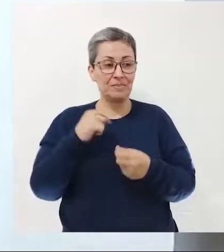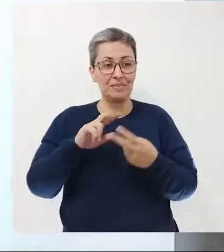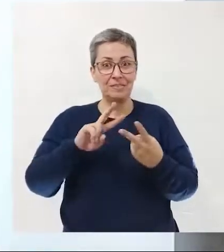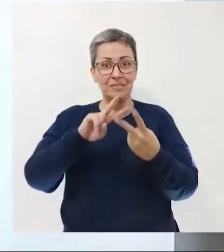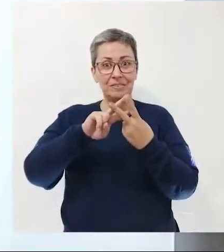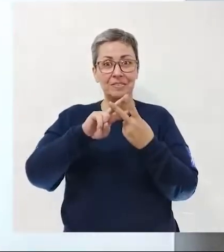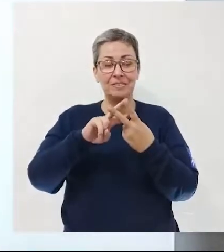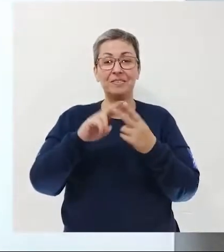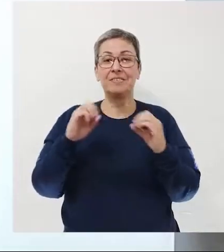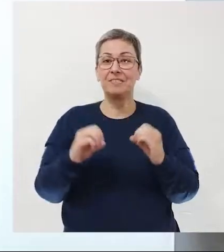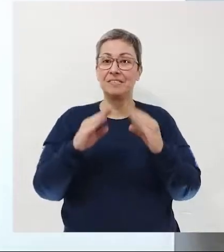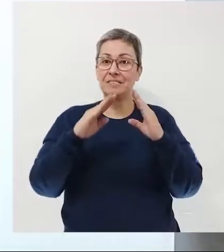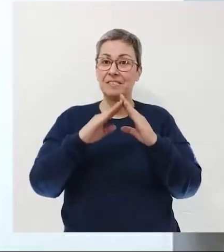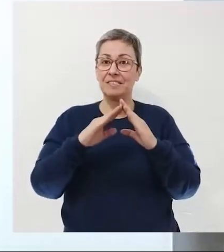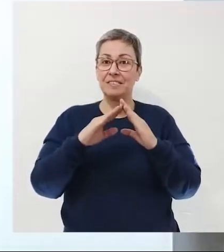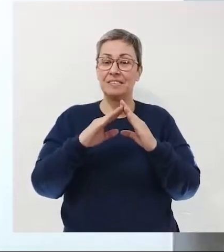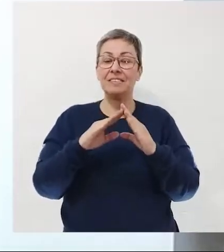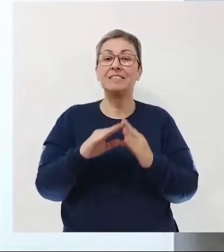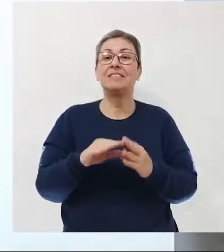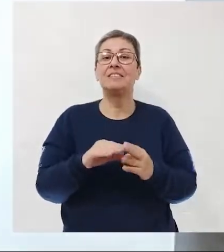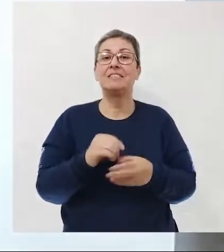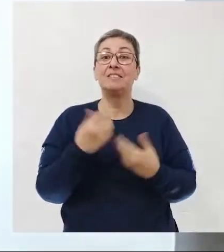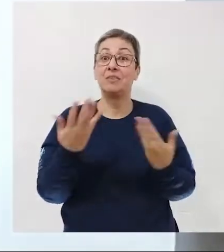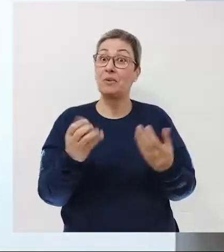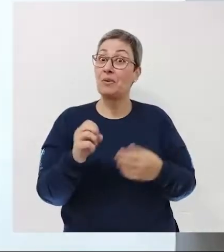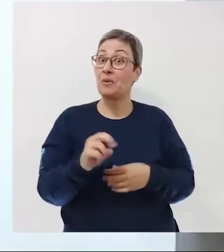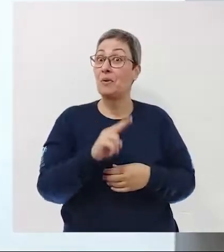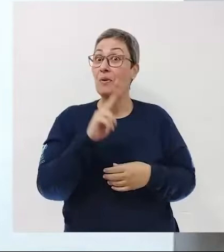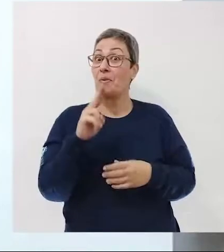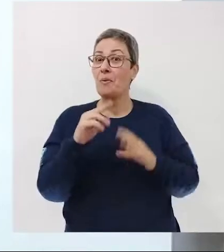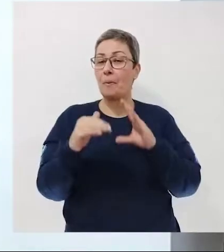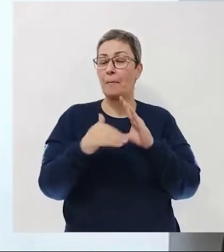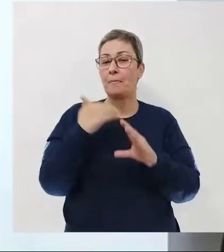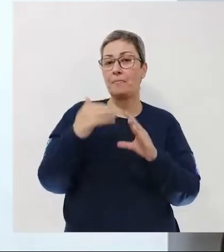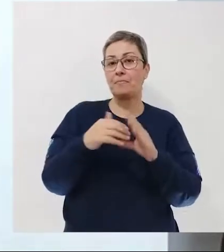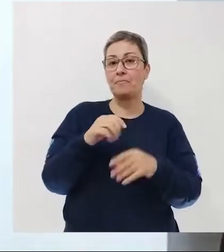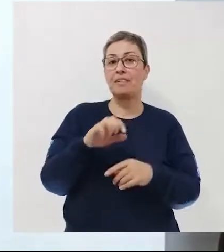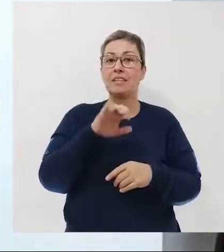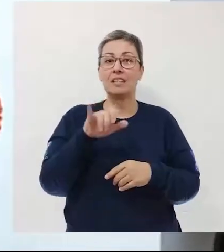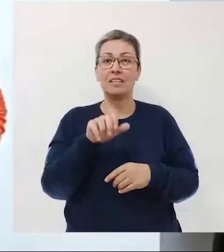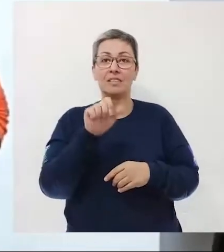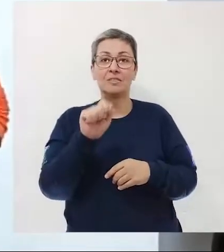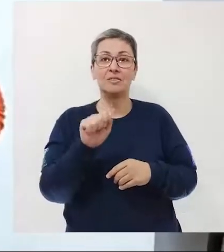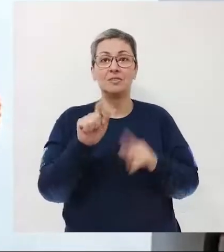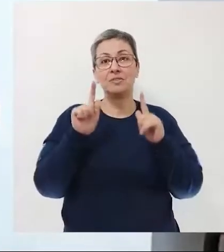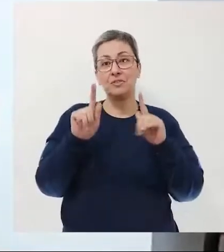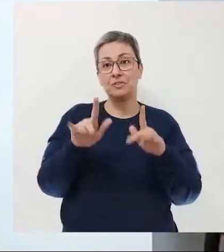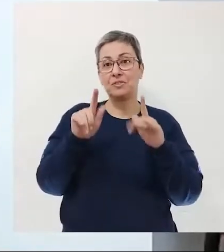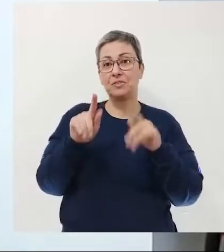na hashtag Saberes em Casa ou pelo e-mail